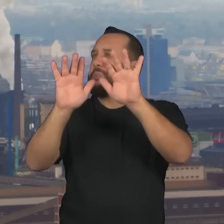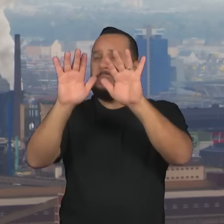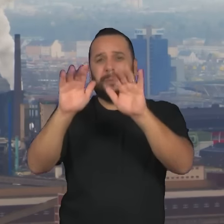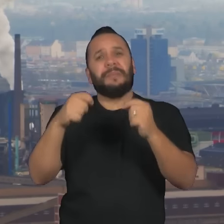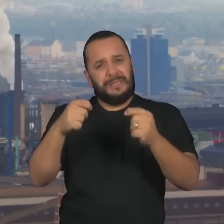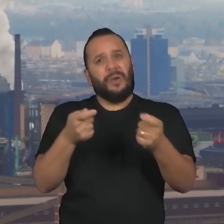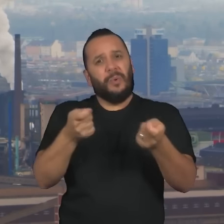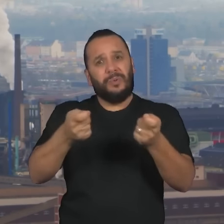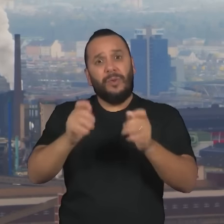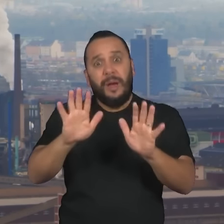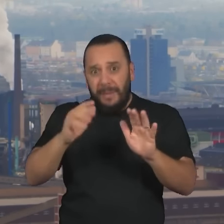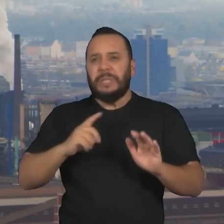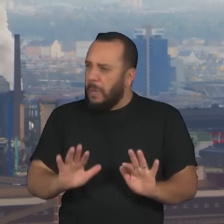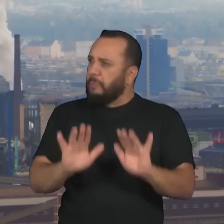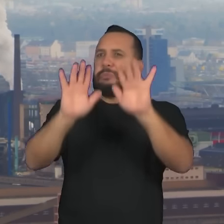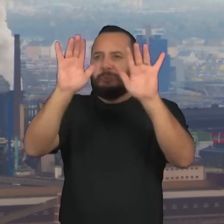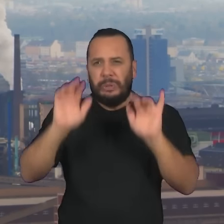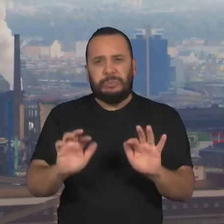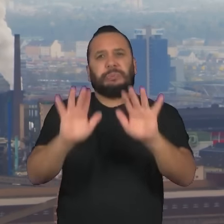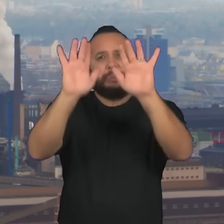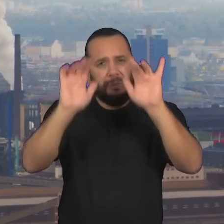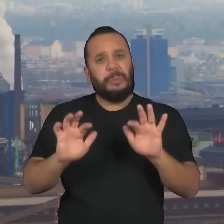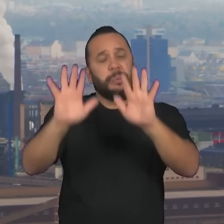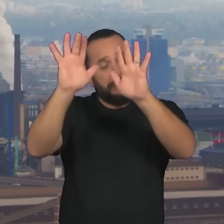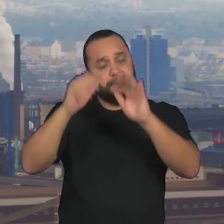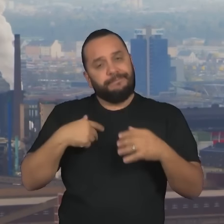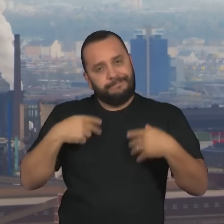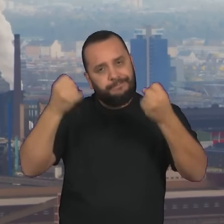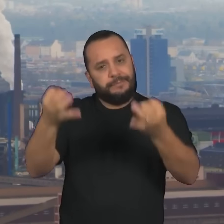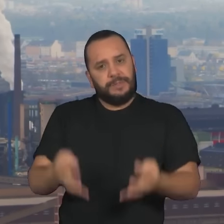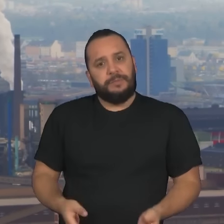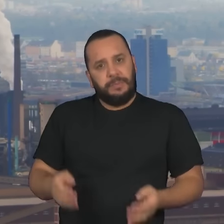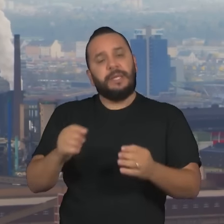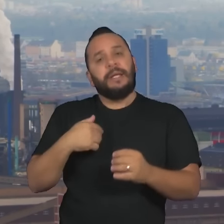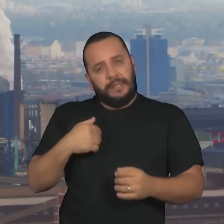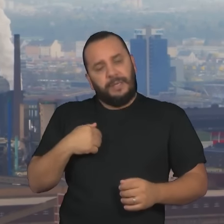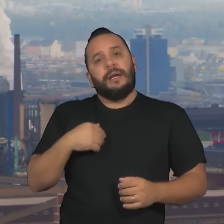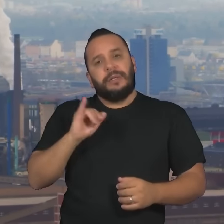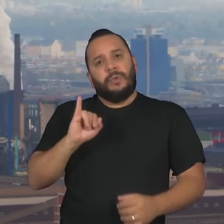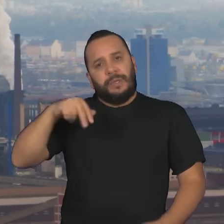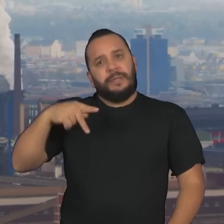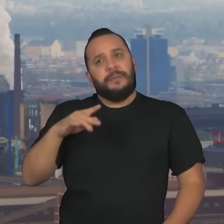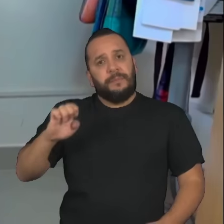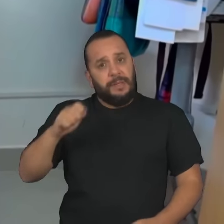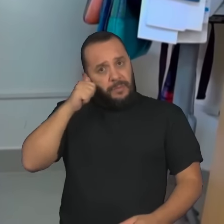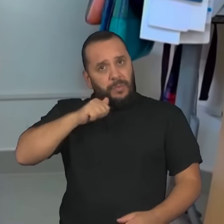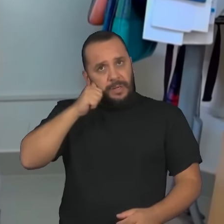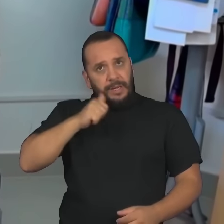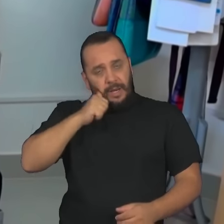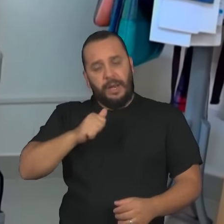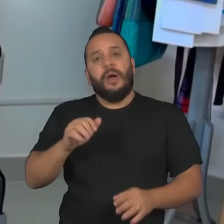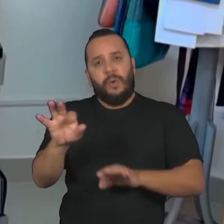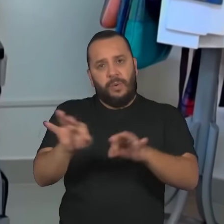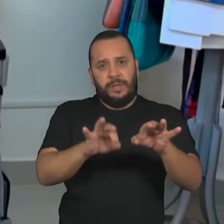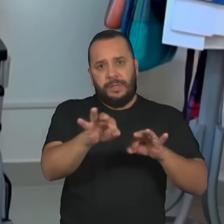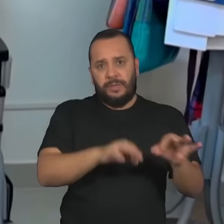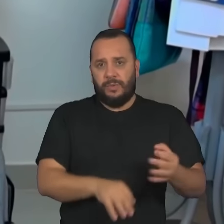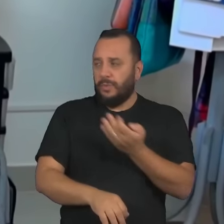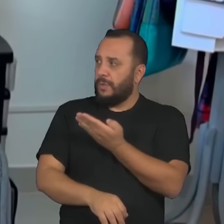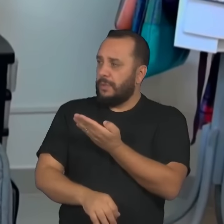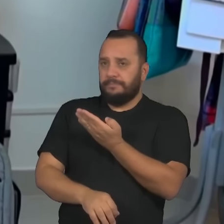crescer, como explica a coordenadora do Laboratório de Gases de Efeito Estufa do INPE, o Instituto Nacional de Pesquisas